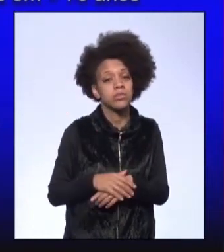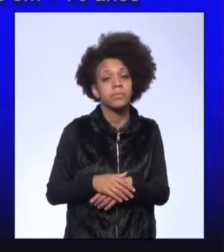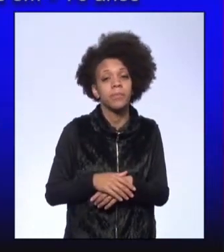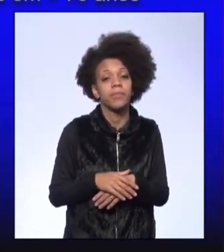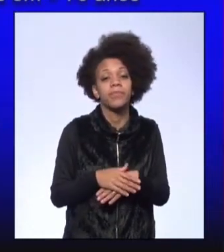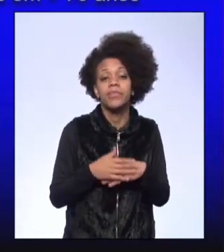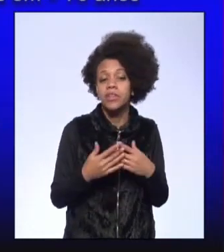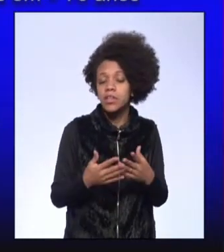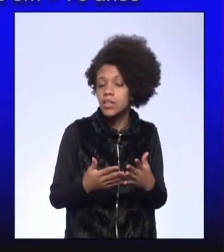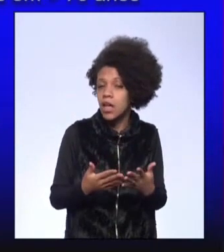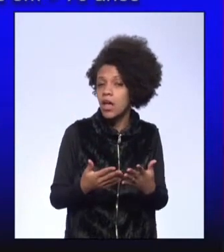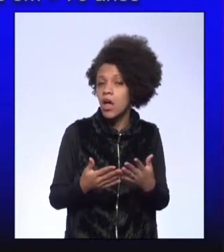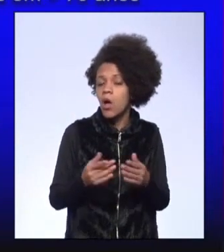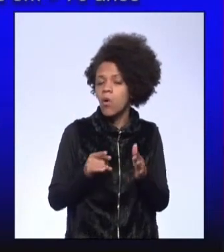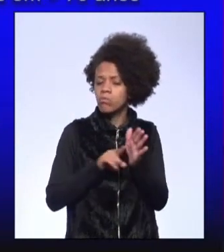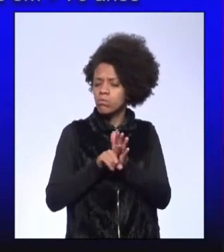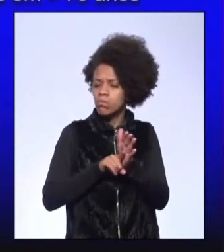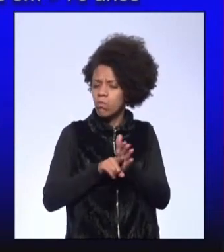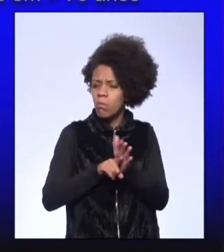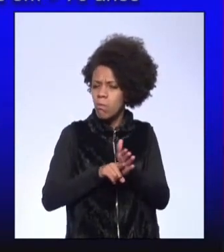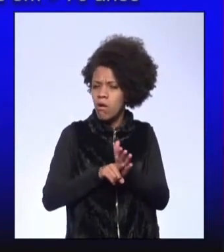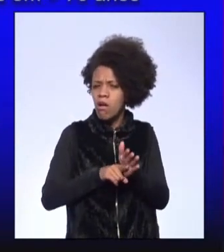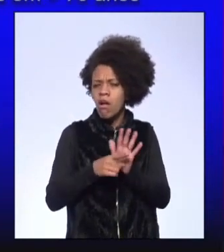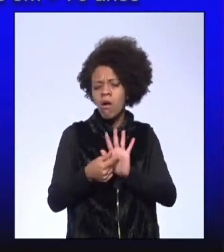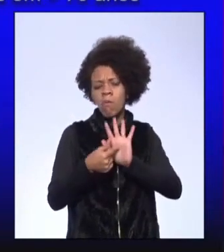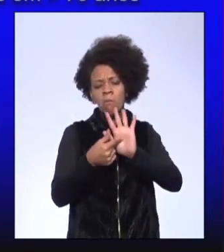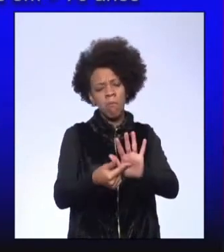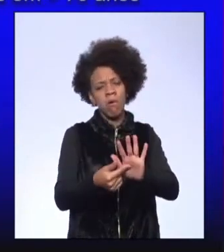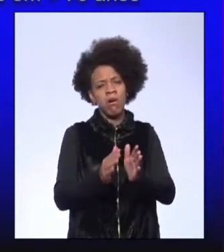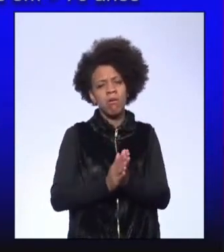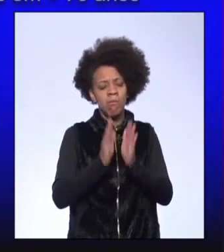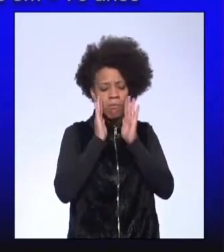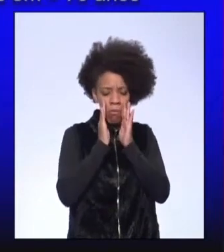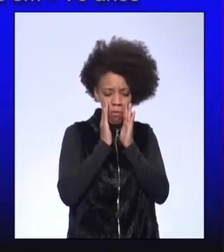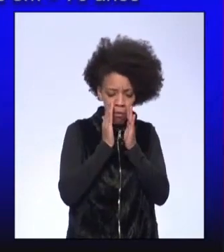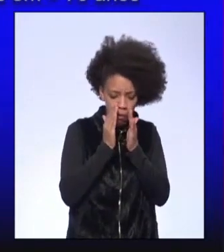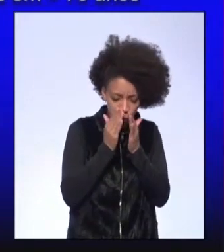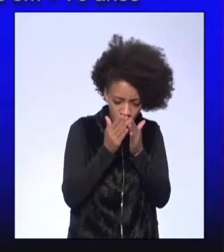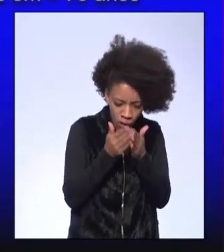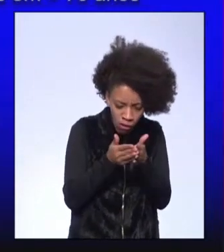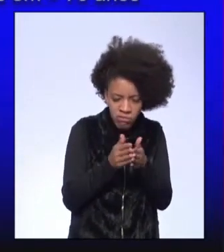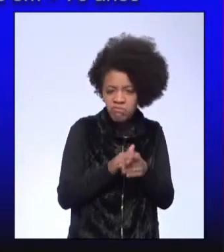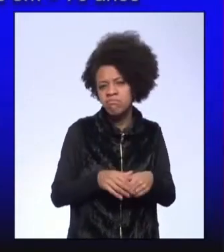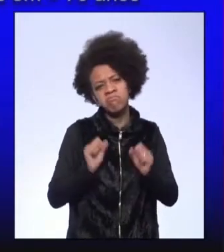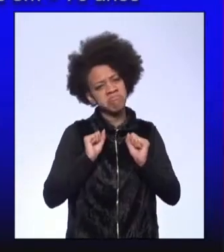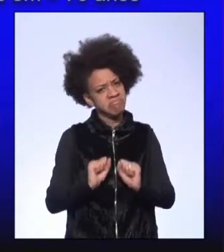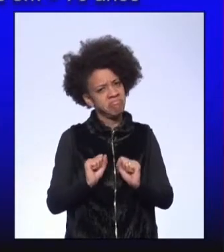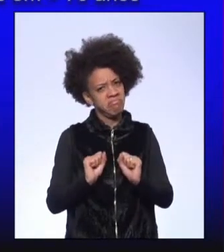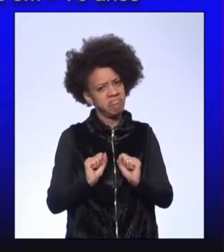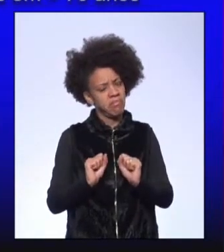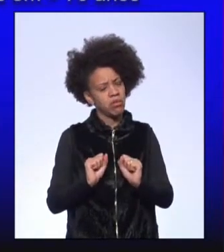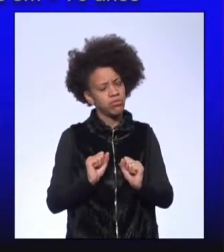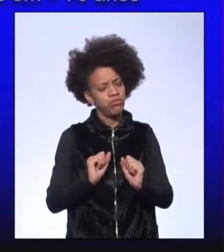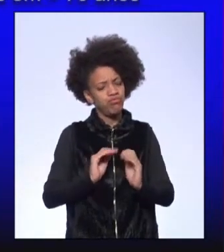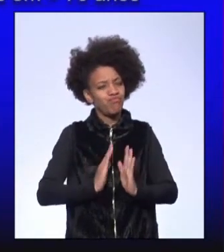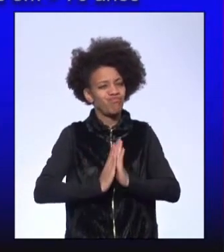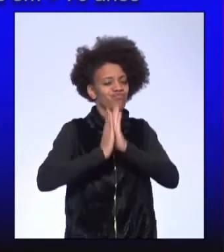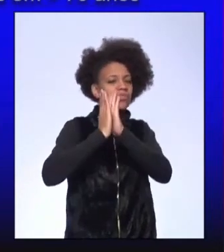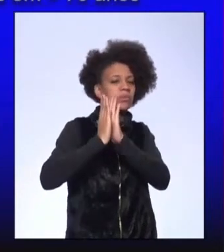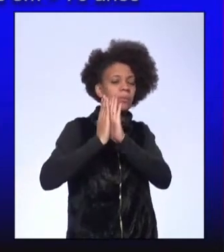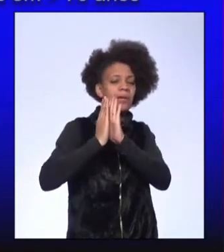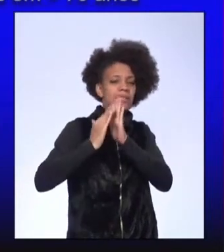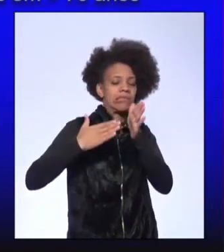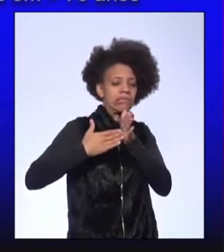uma das conclusões desse estudo é que intervenções voltadas para crianças podem ter um impacto limitado